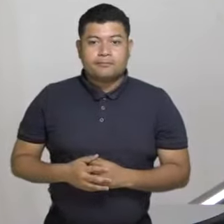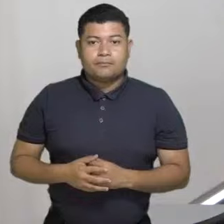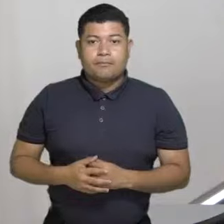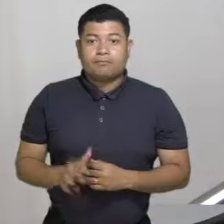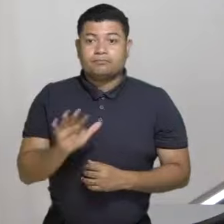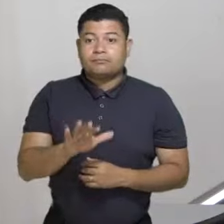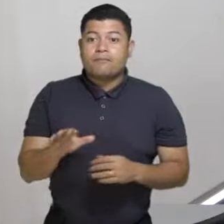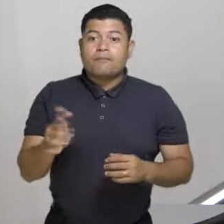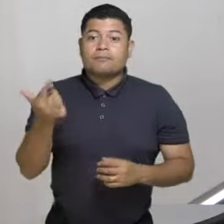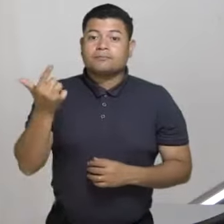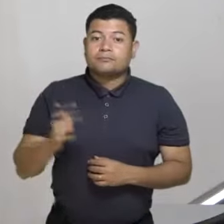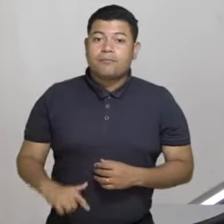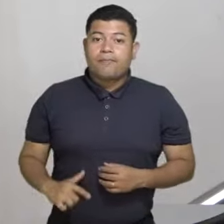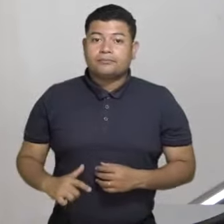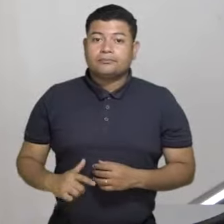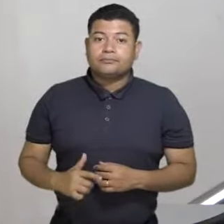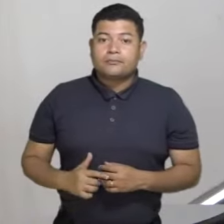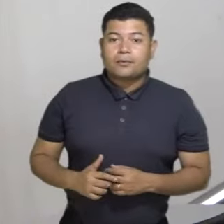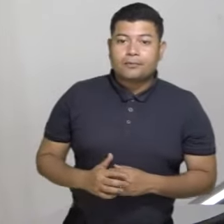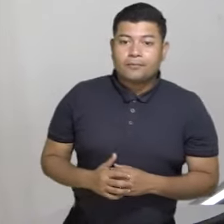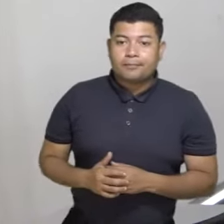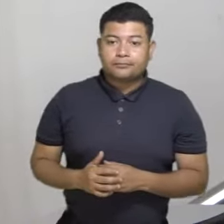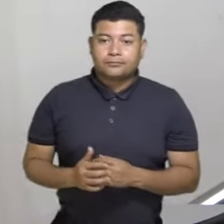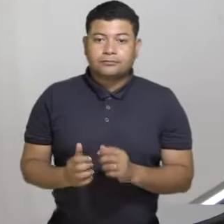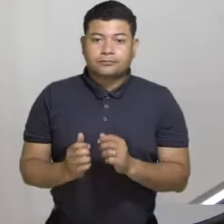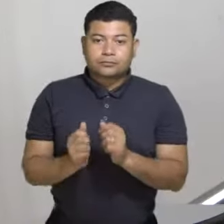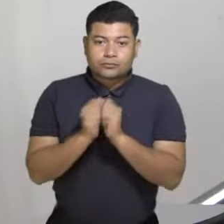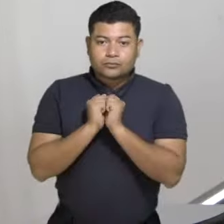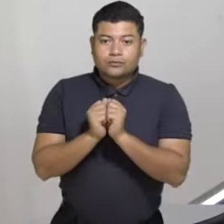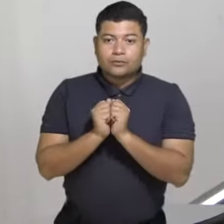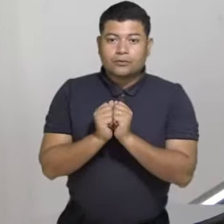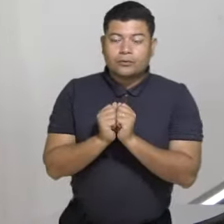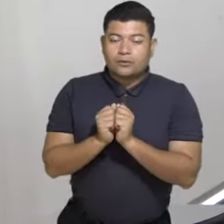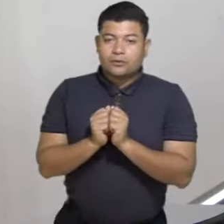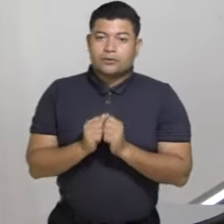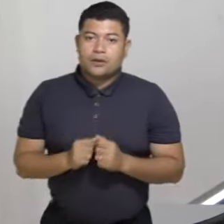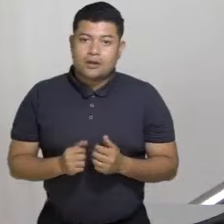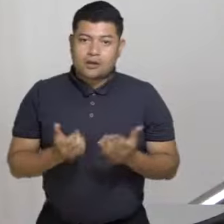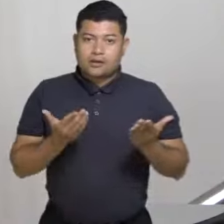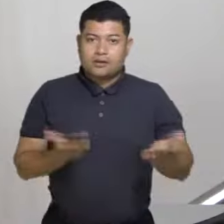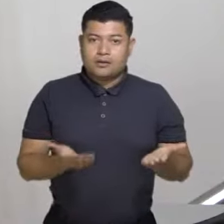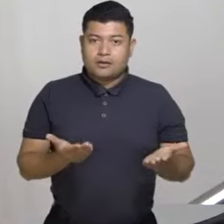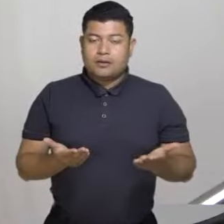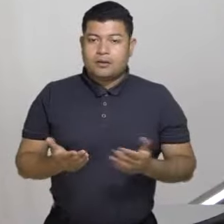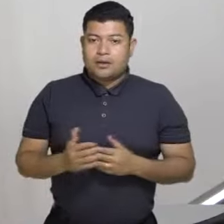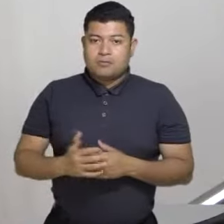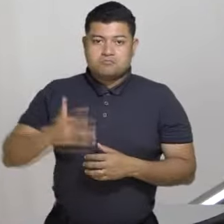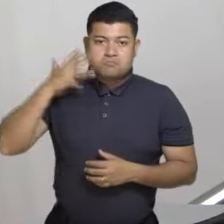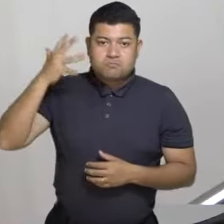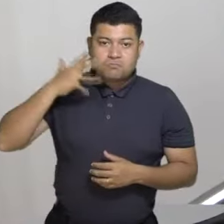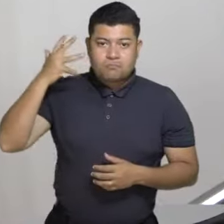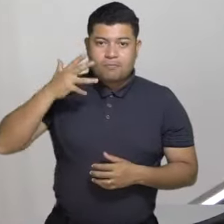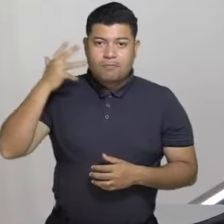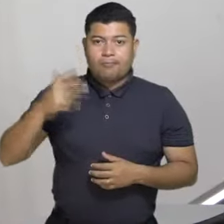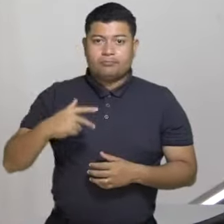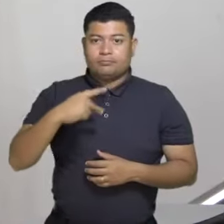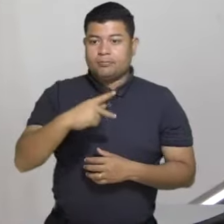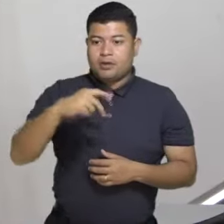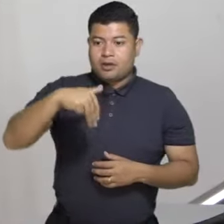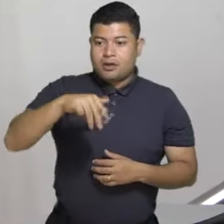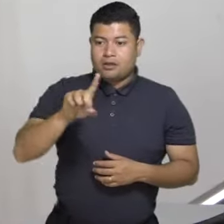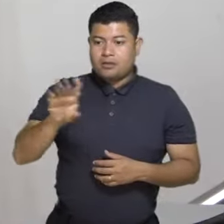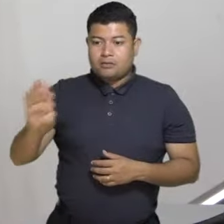também, ser coerente é dizer que esta fala colocou os deputados do PMDB,